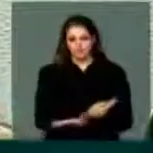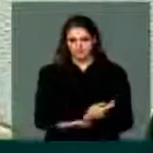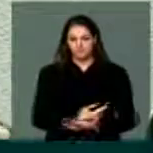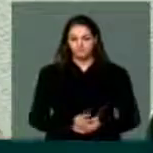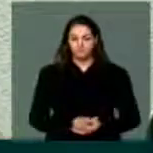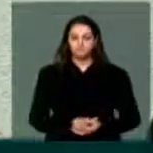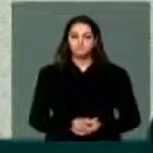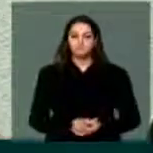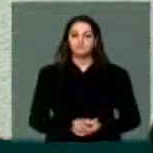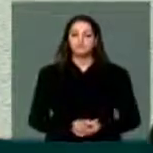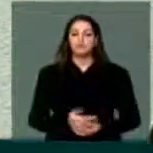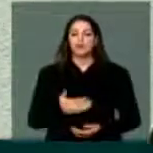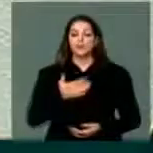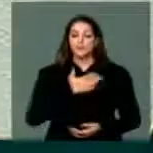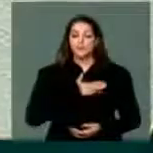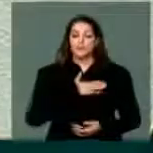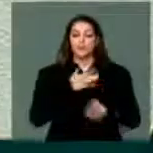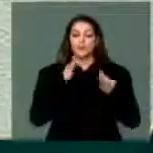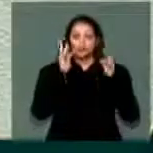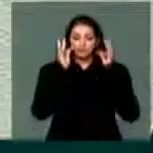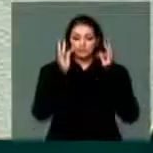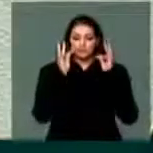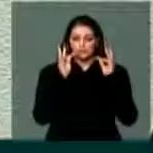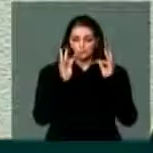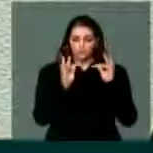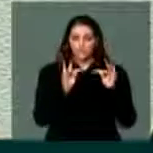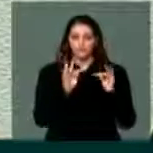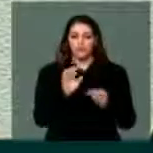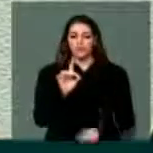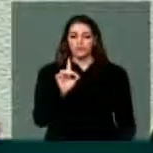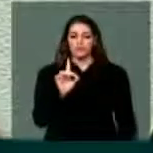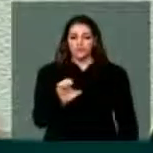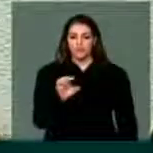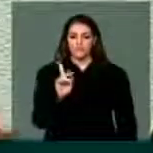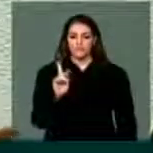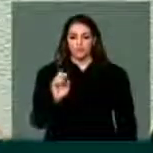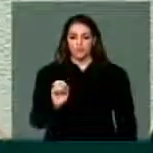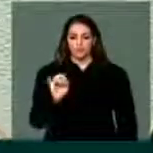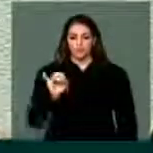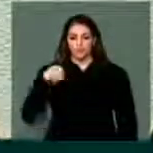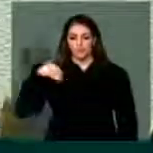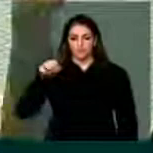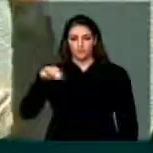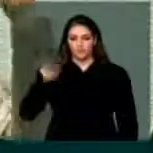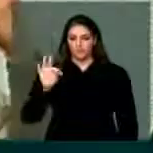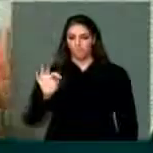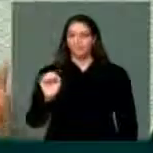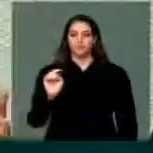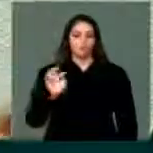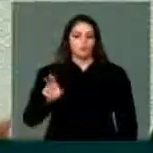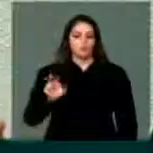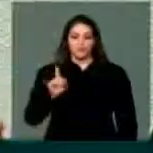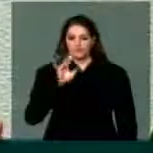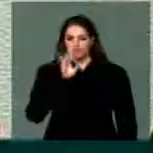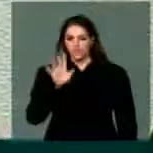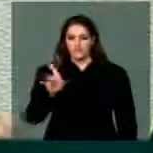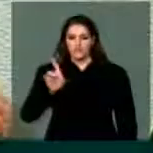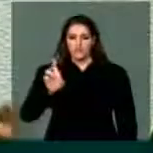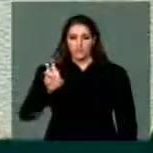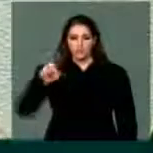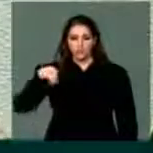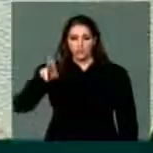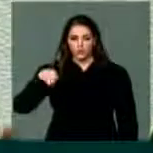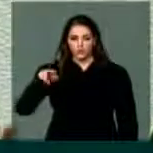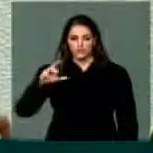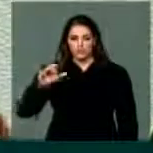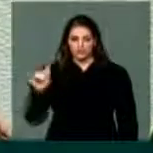encaixava. Todo o meu depoimento prestado à Polícia Federal, e não na qualidade de denúncia, já tinham sido apreendidos documentos.